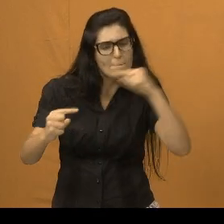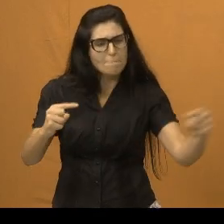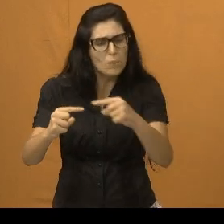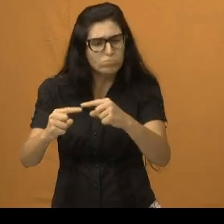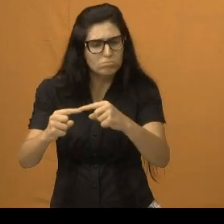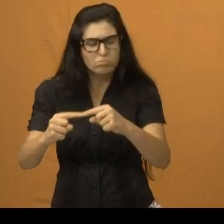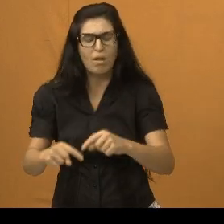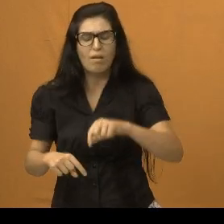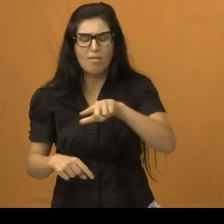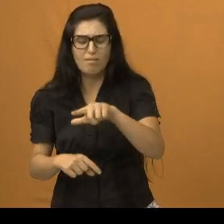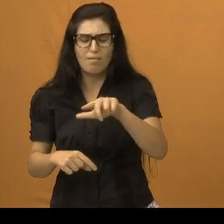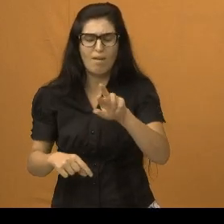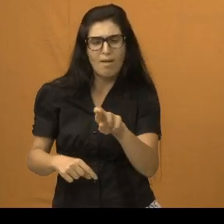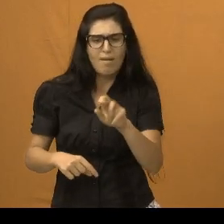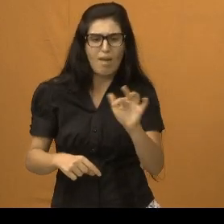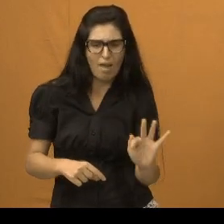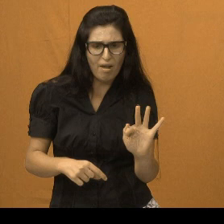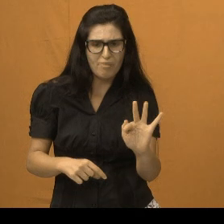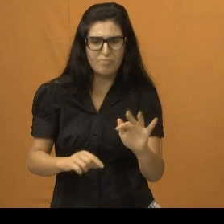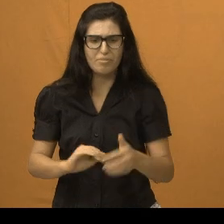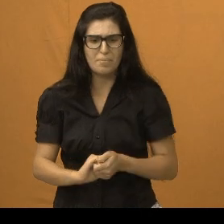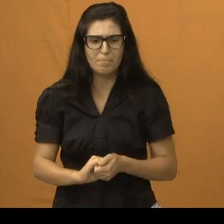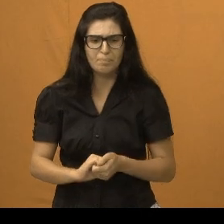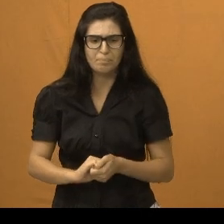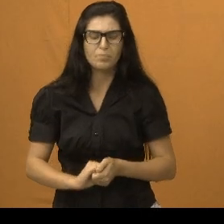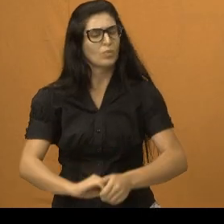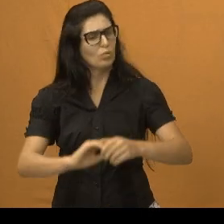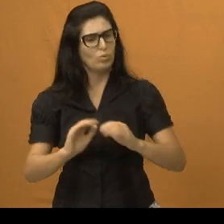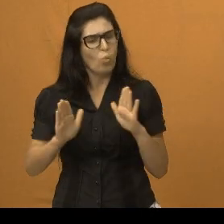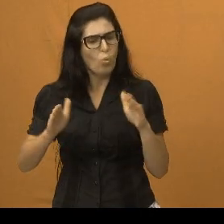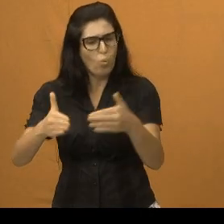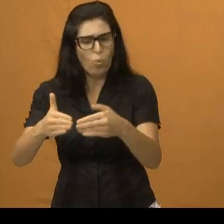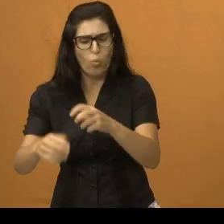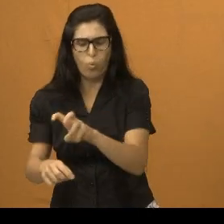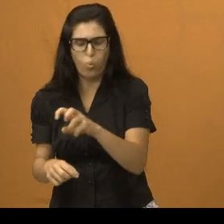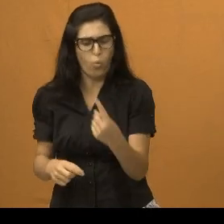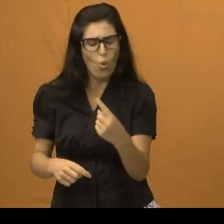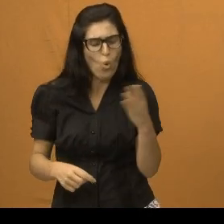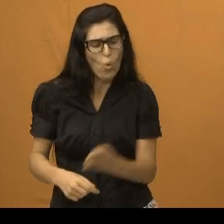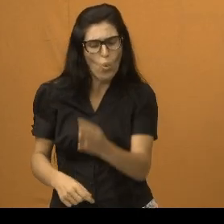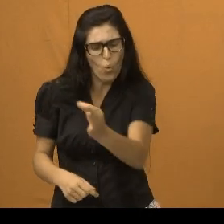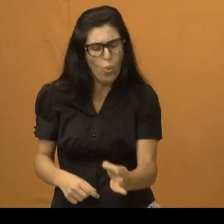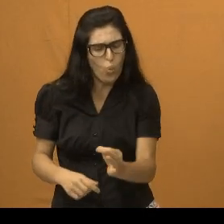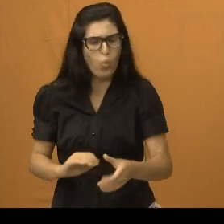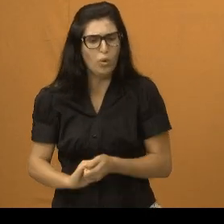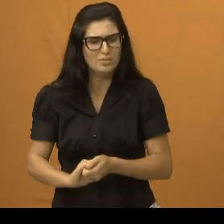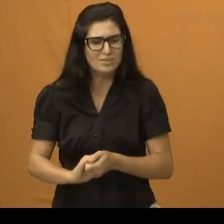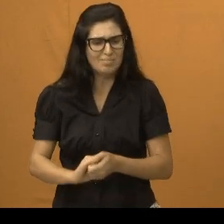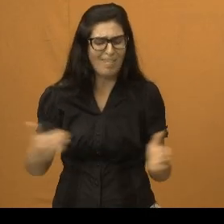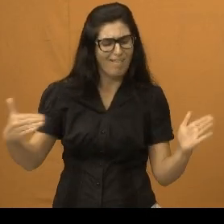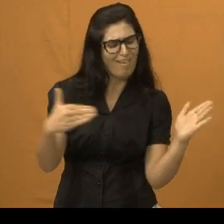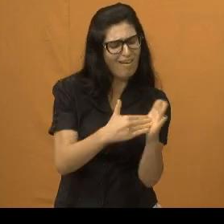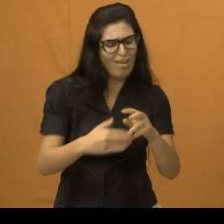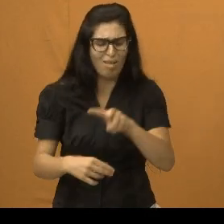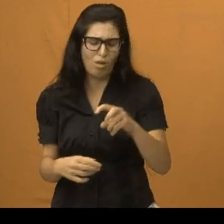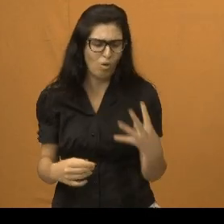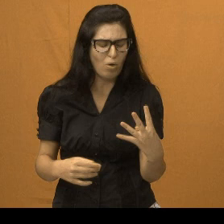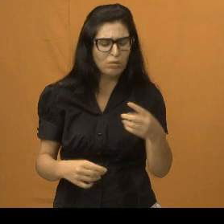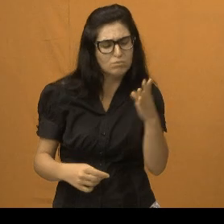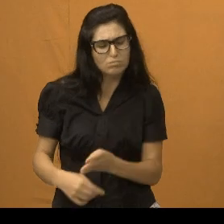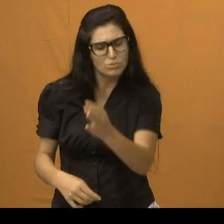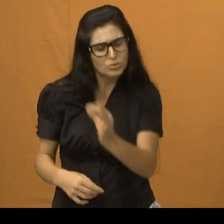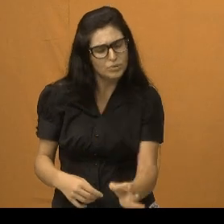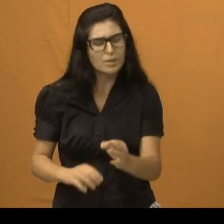da LRF, a prudência é em torno de 51%, né, e o limite em torno de